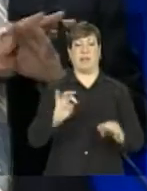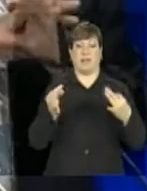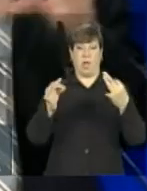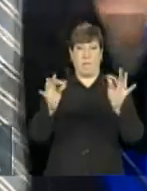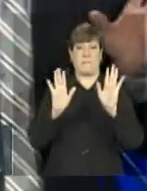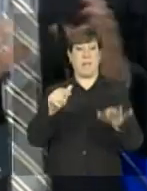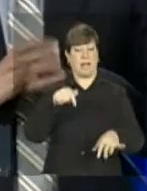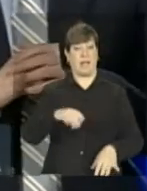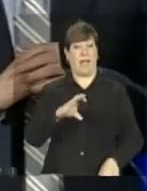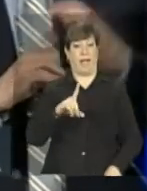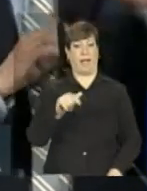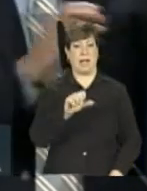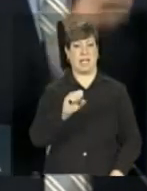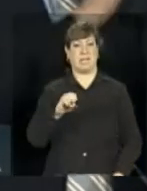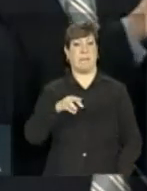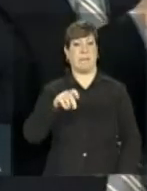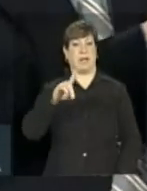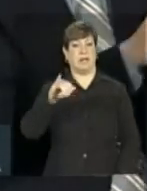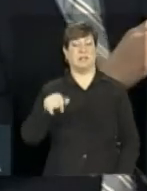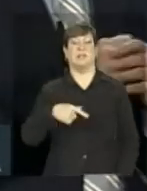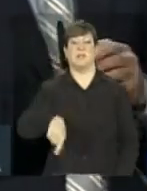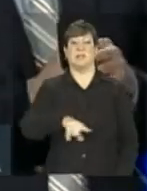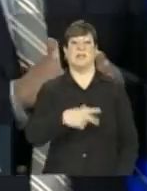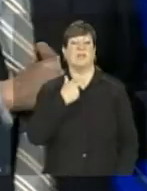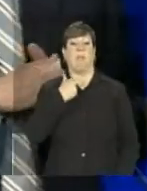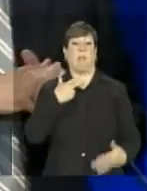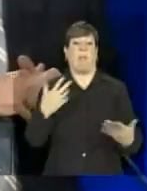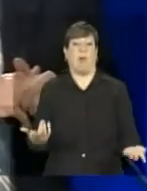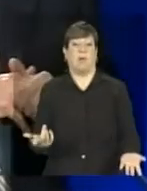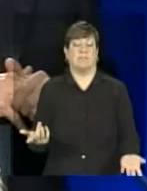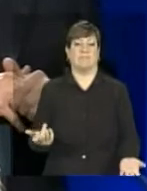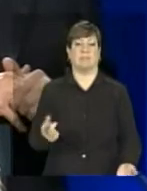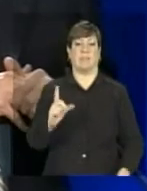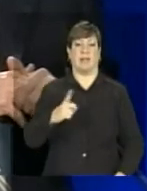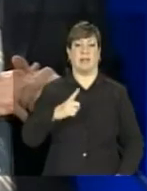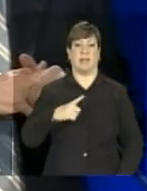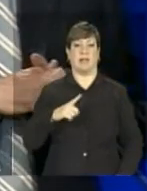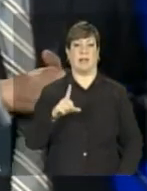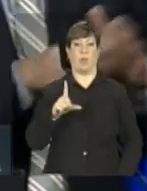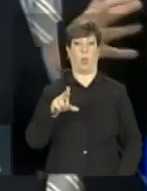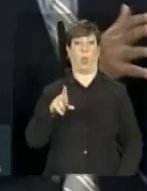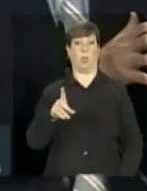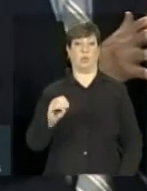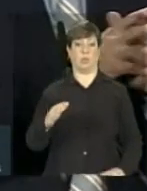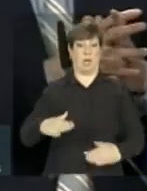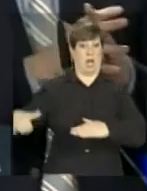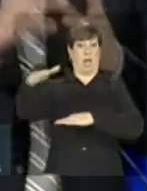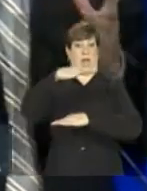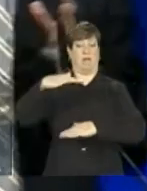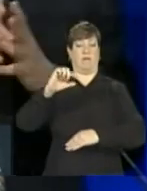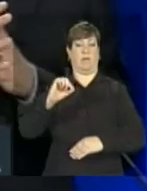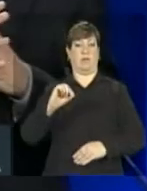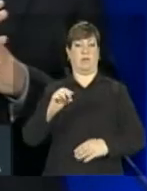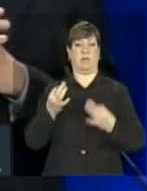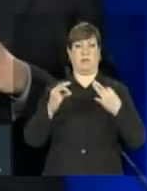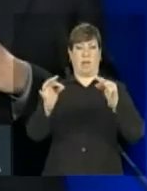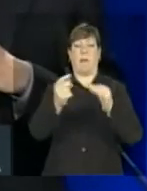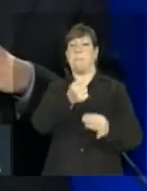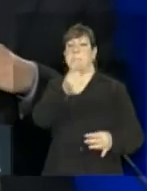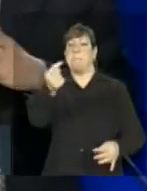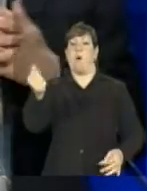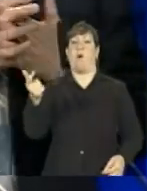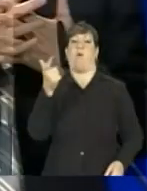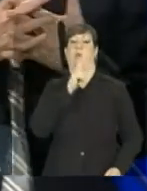é a classe média que não pode se dar o luxo do nível tecnológico dos poucos privilegiados.